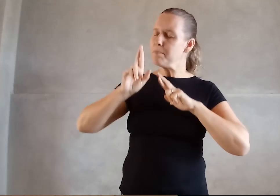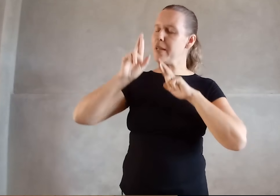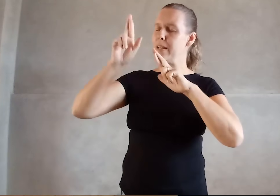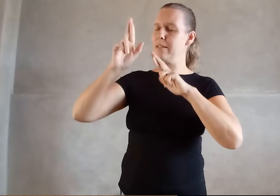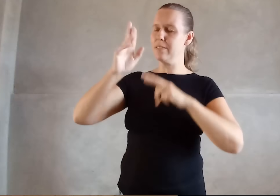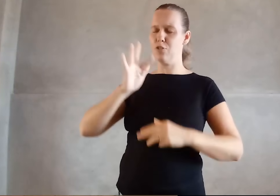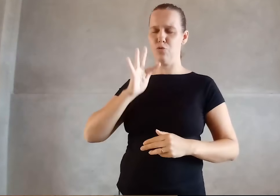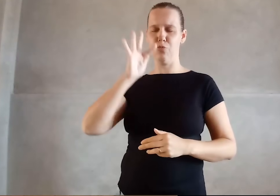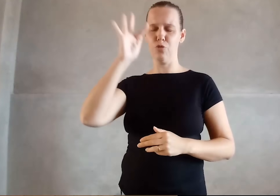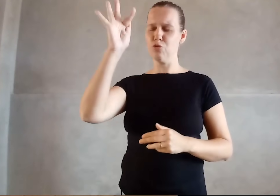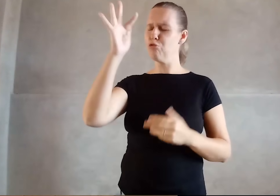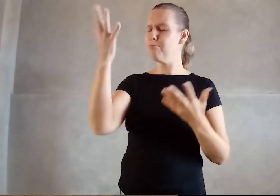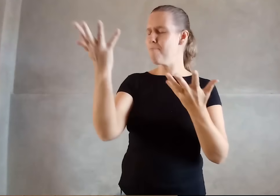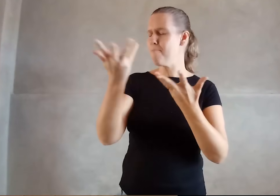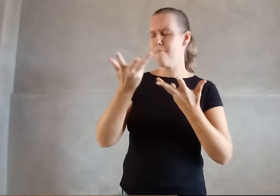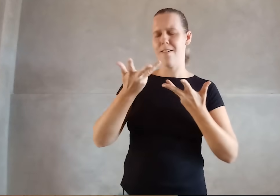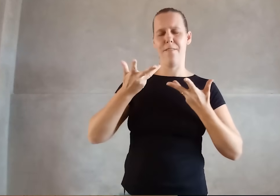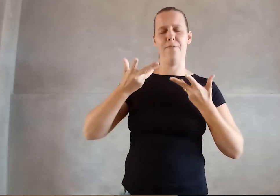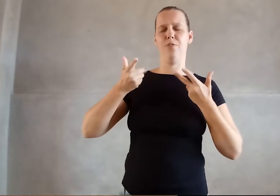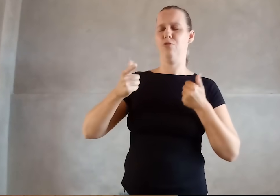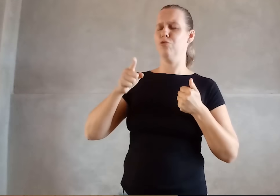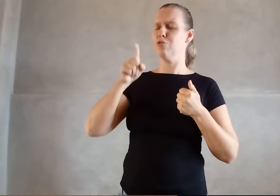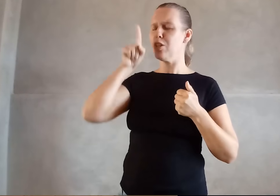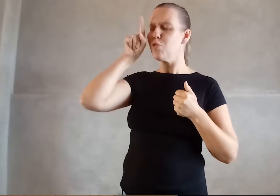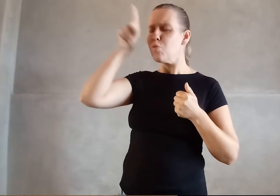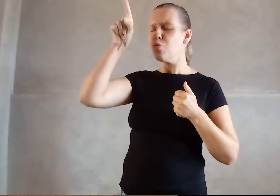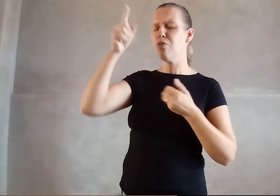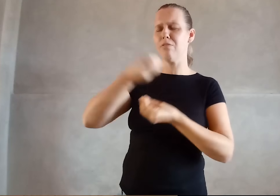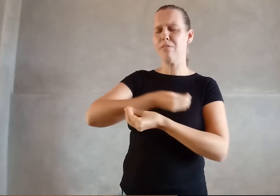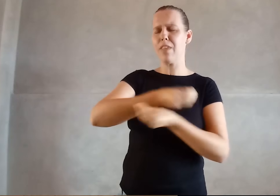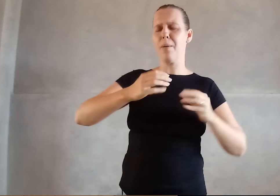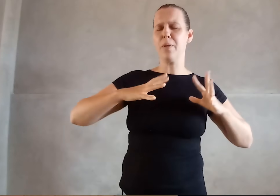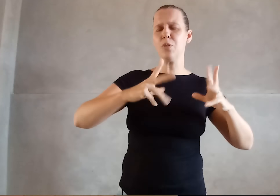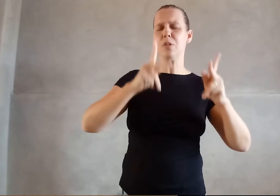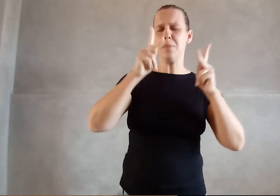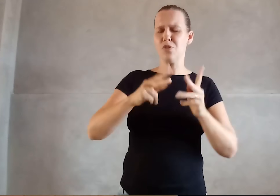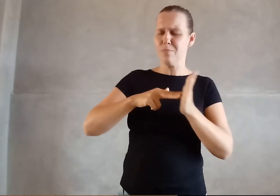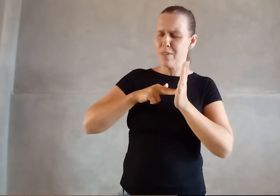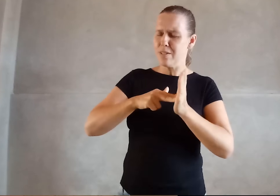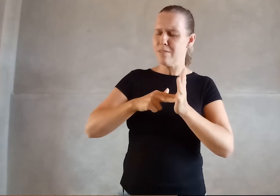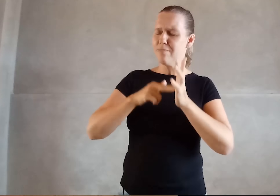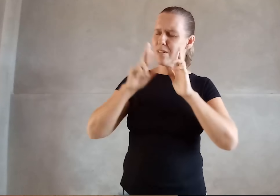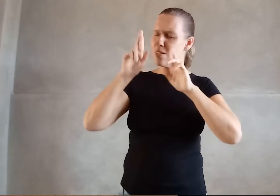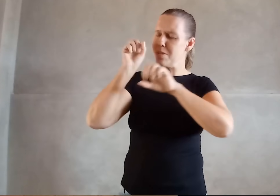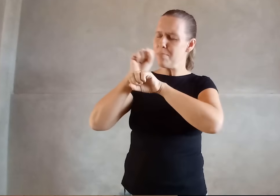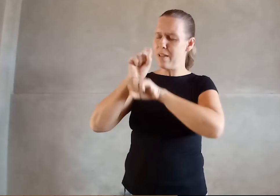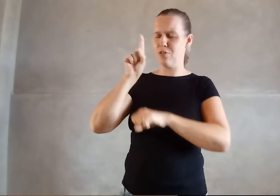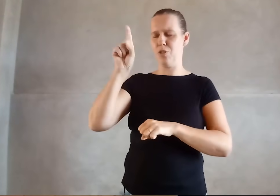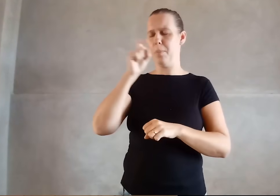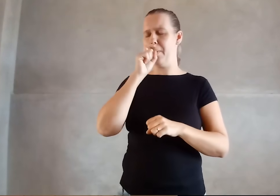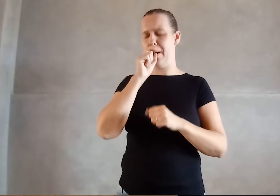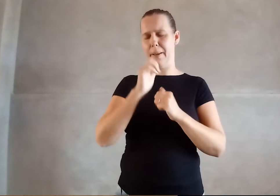para aqueles que esperam no Senhor e perseveram. Muito obrigado, Deus, por esse tempo precioso. Nós oramos assim por cada